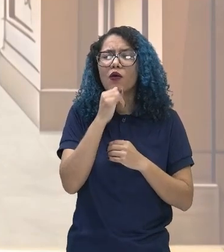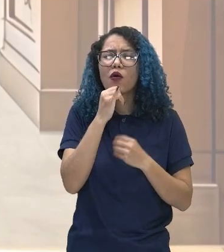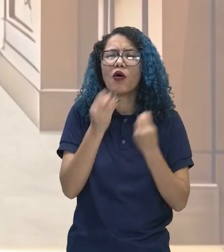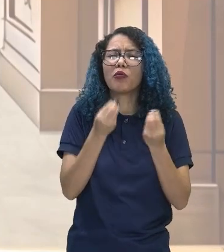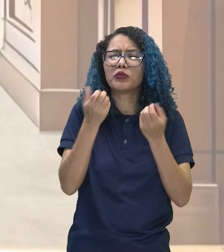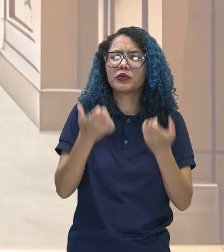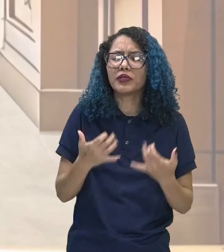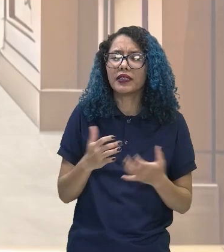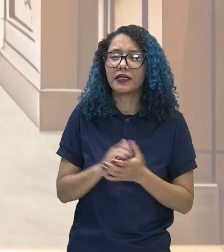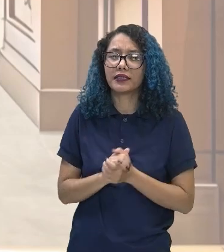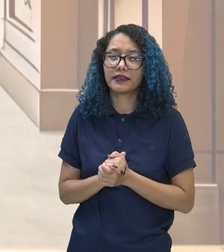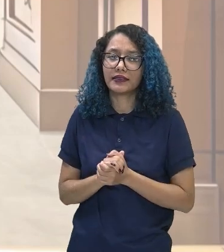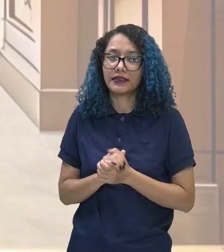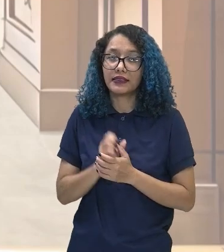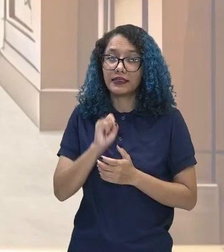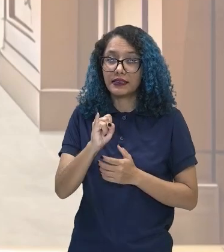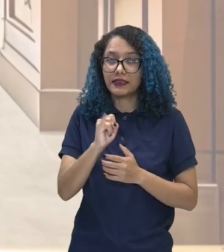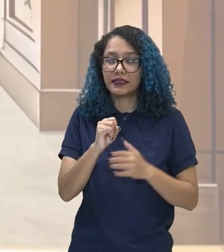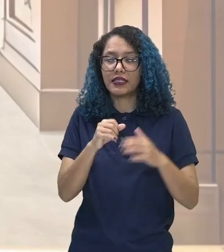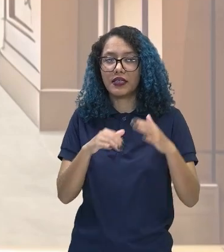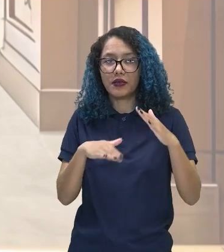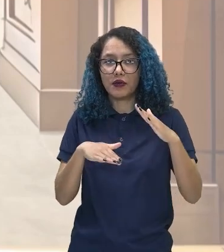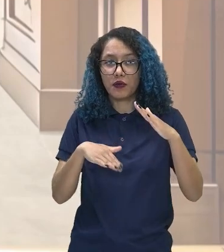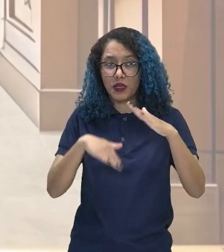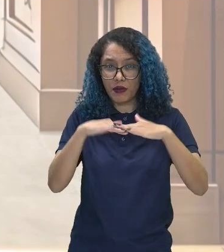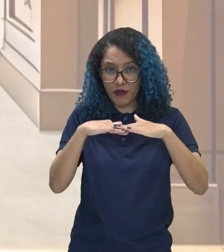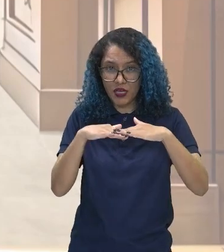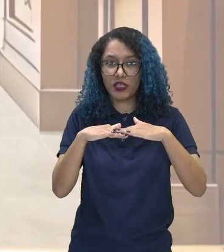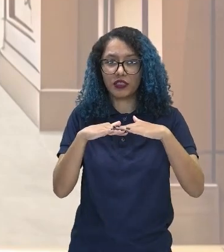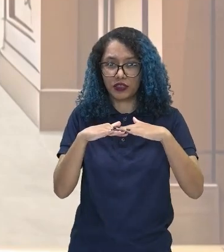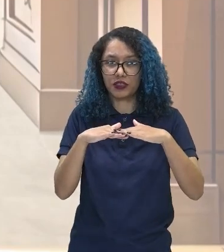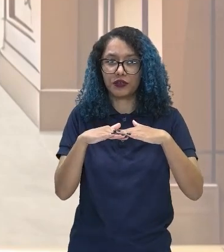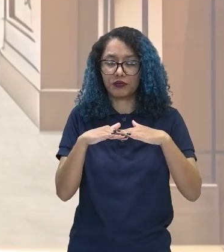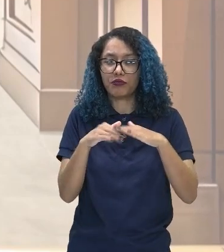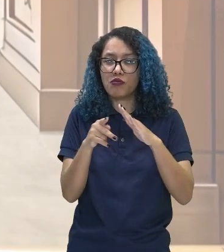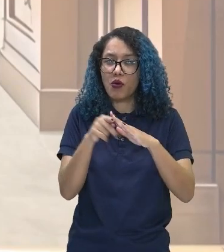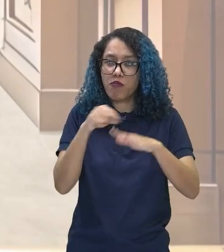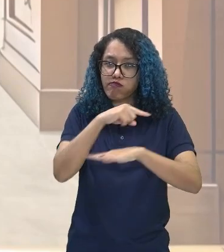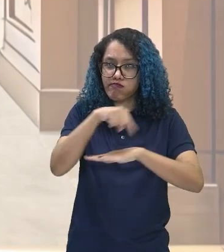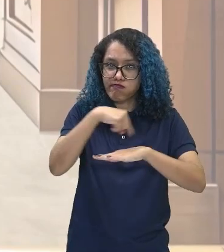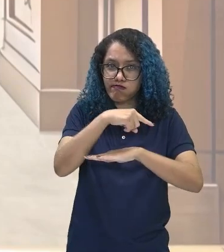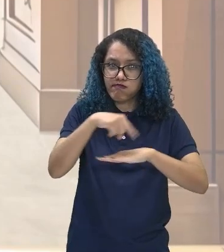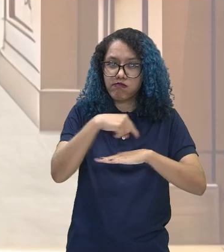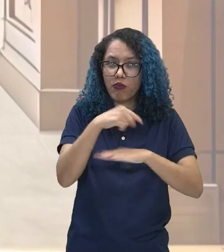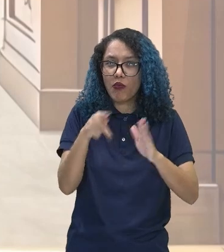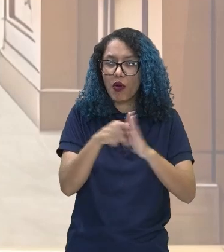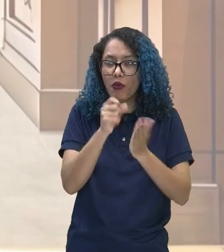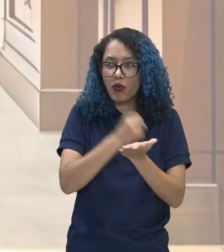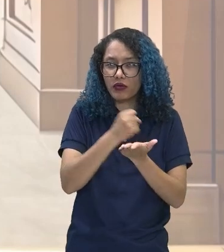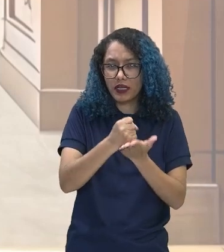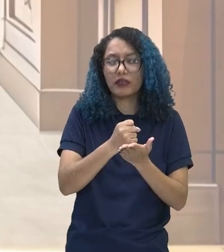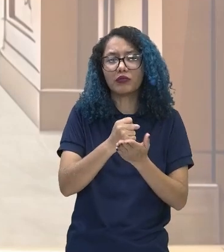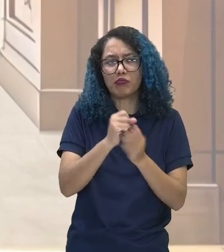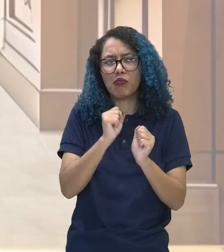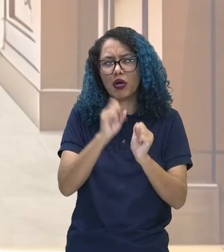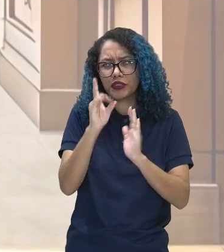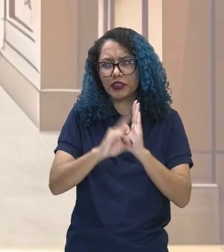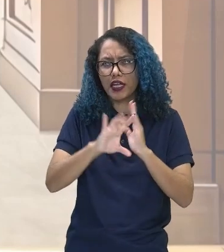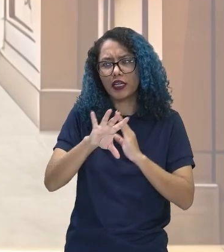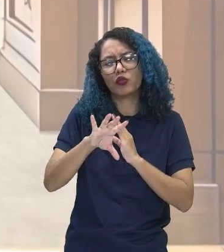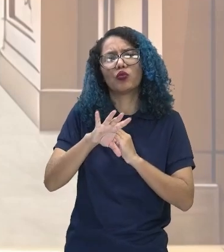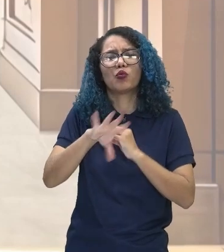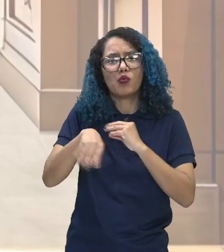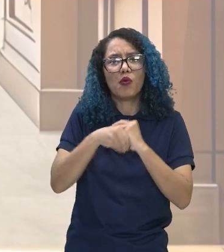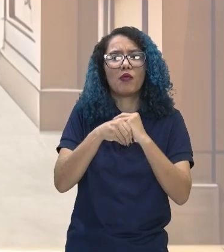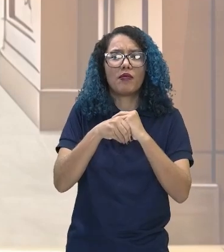mesmo? Passou ali do limite estabelecido no seu contrato de trabalho, você tem direito à hora extra. E dependendo do dia da